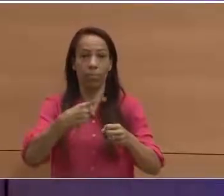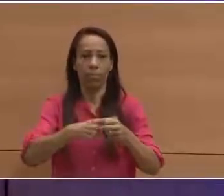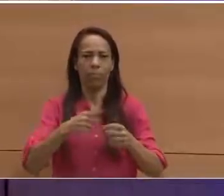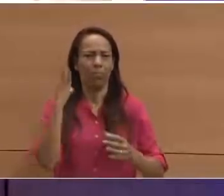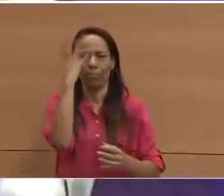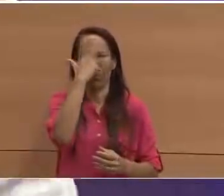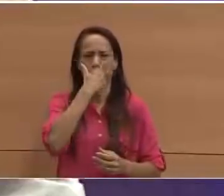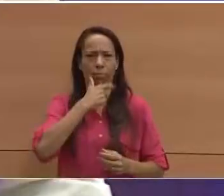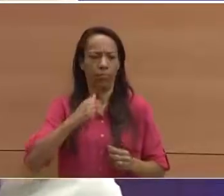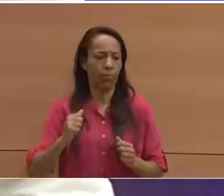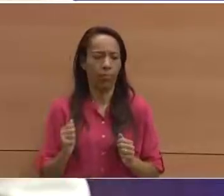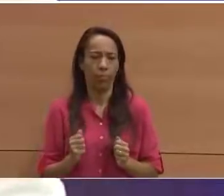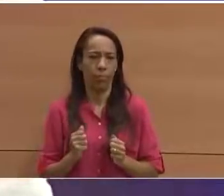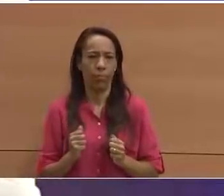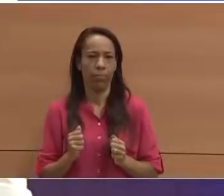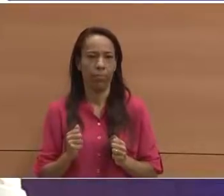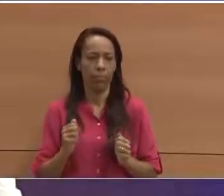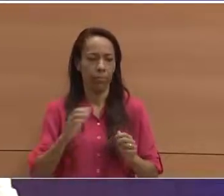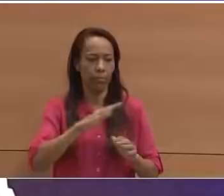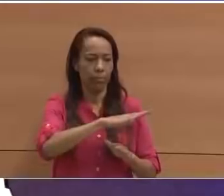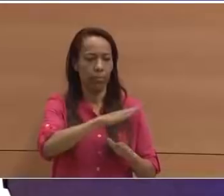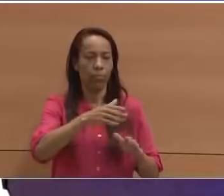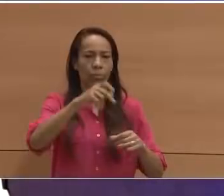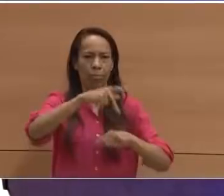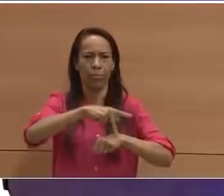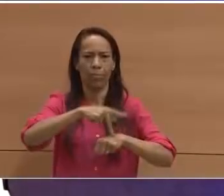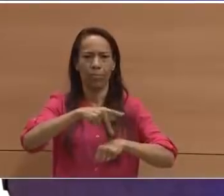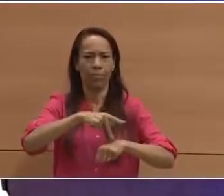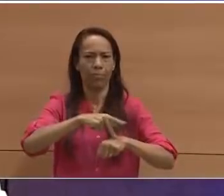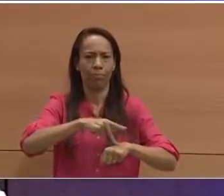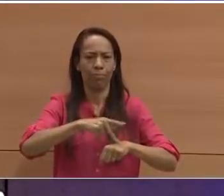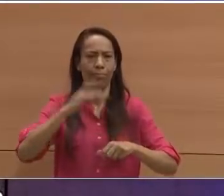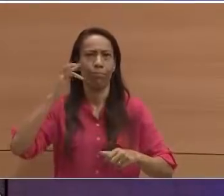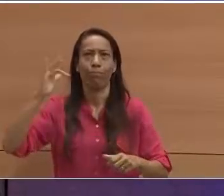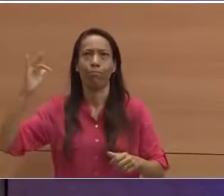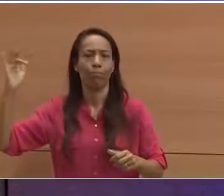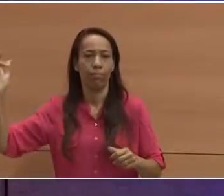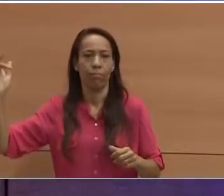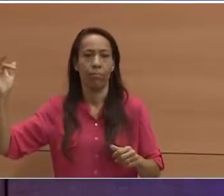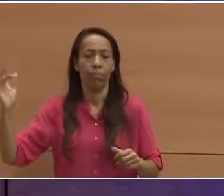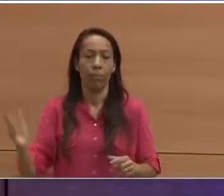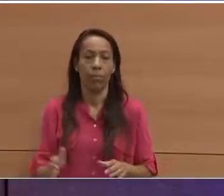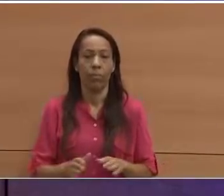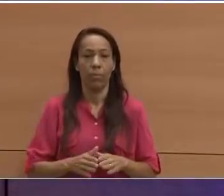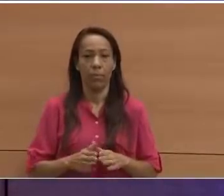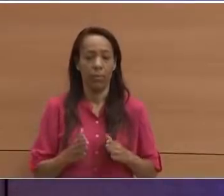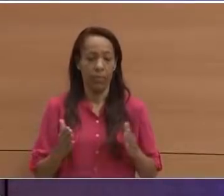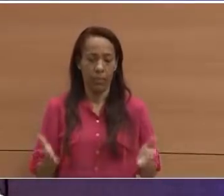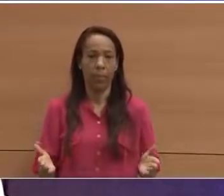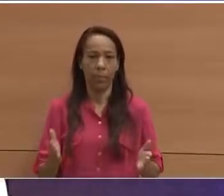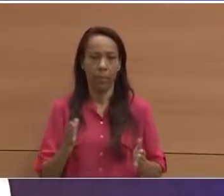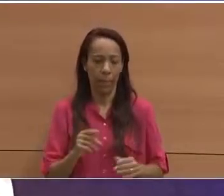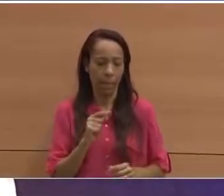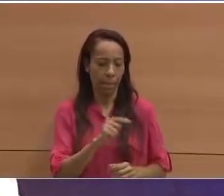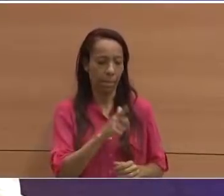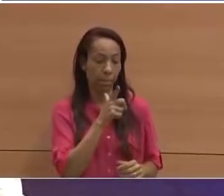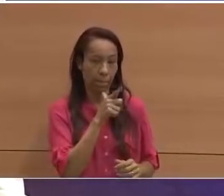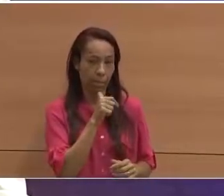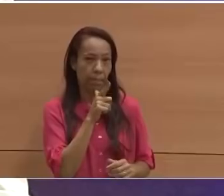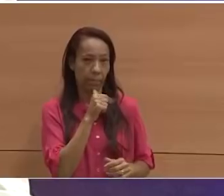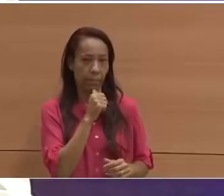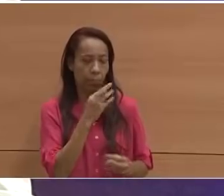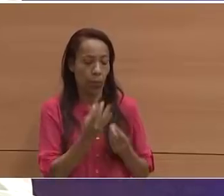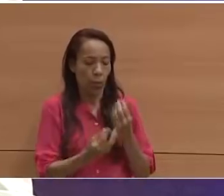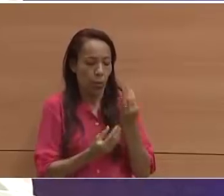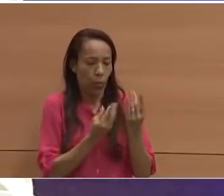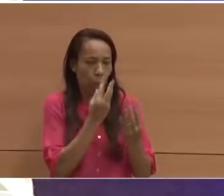aquela coisa toda. E de Hierápolis eles canalizaram essa água quente para